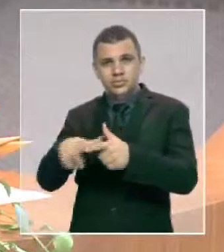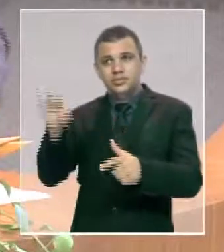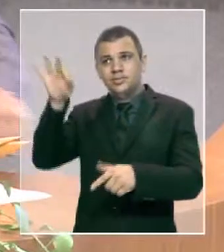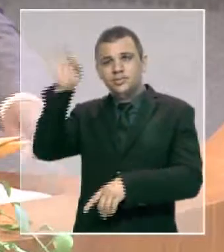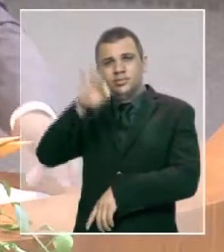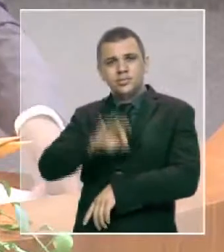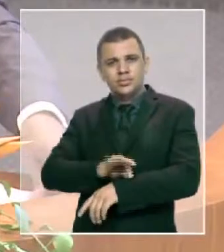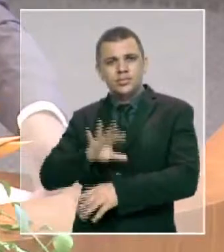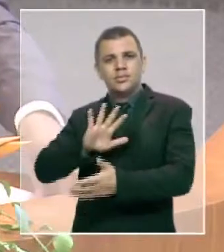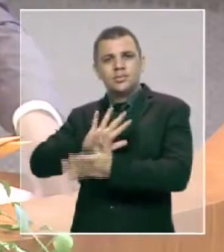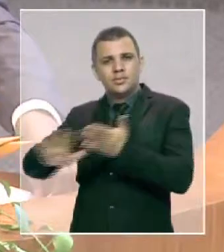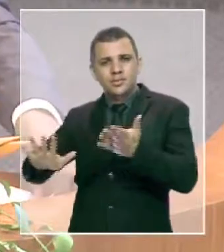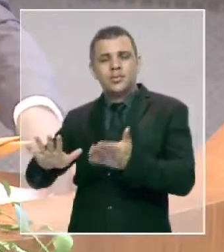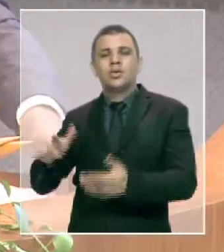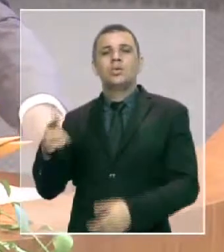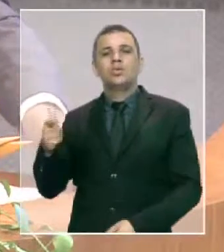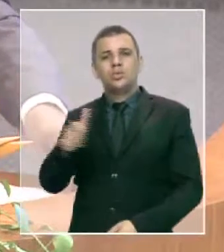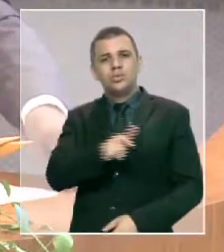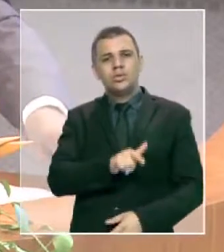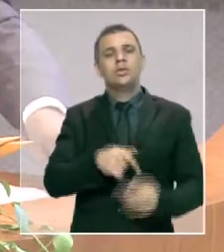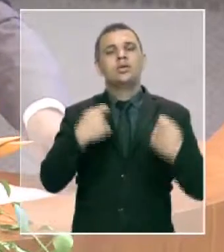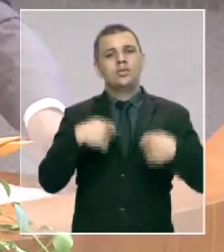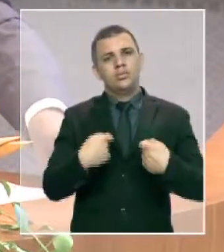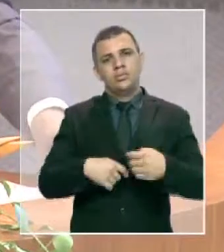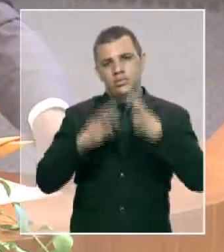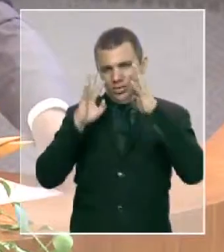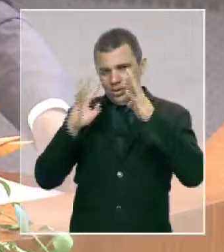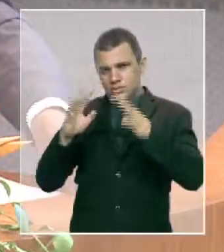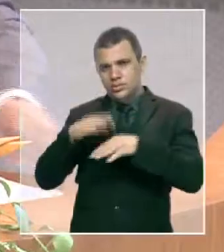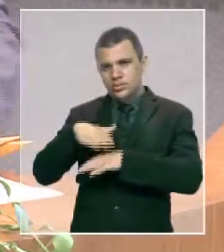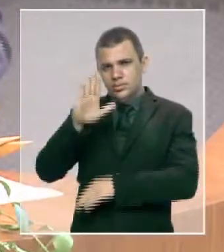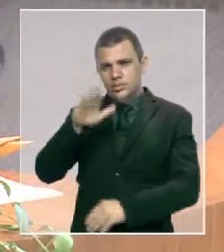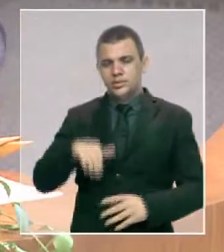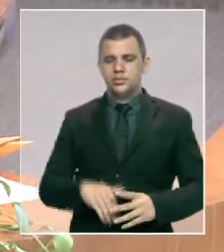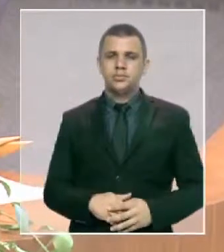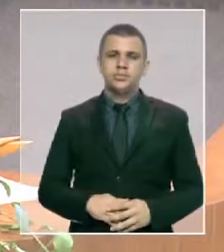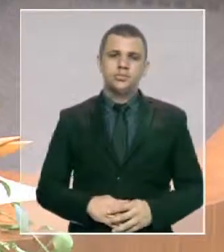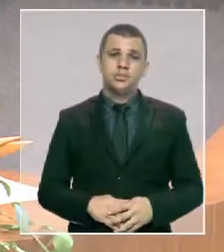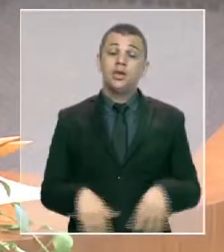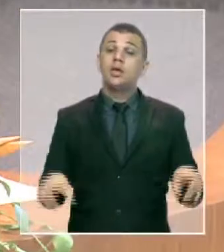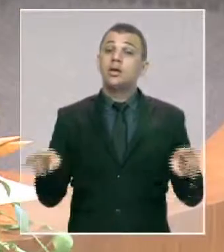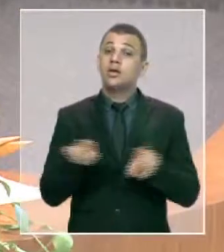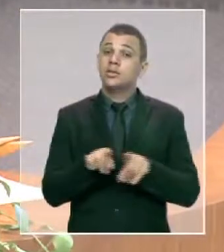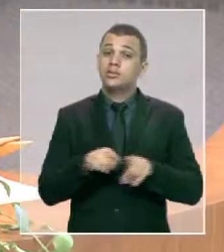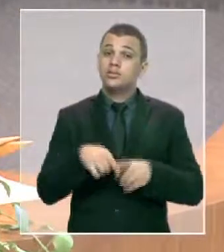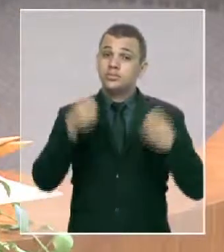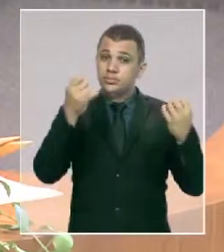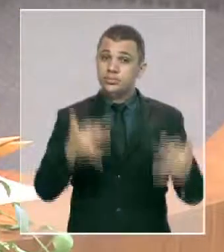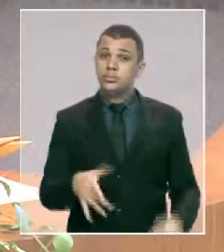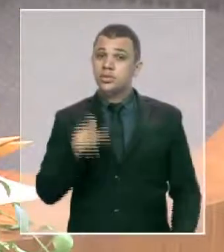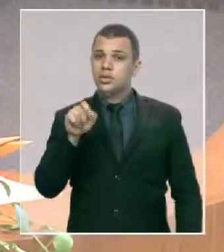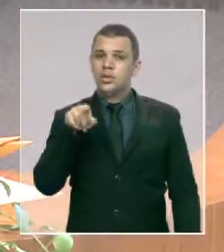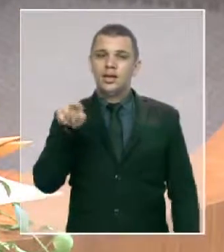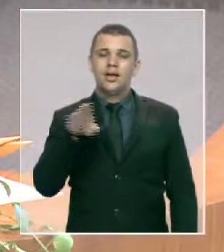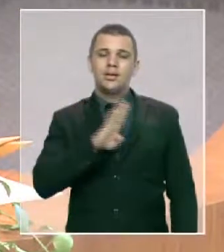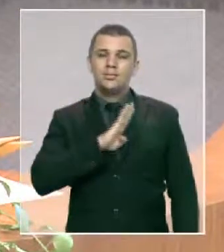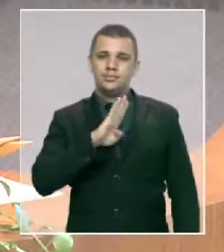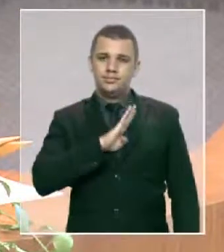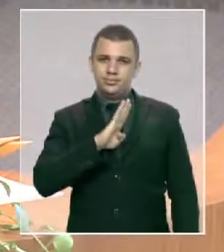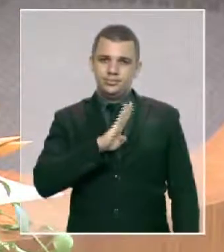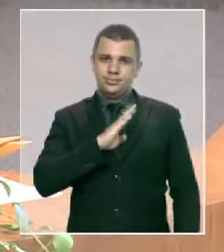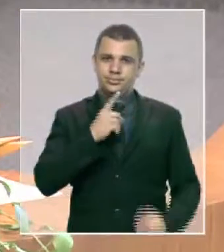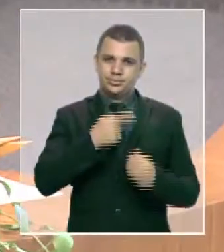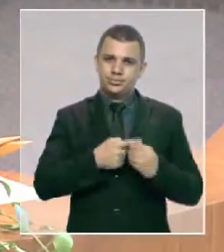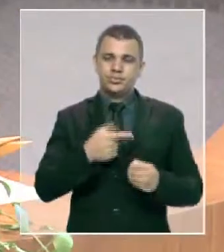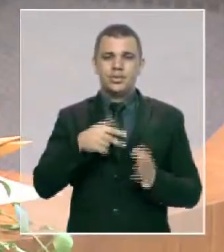quero fazer também aqui, deputado Roberto Costa, uma denúncia à cidade de Bacabal. Na semana passada fizemos uma denúncia à saúde na